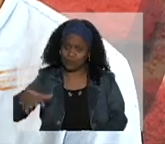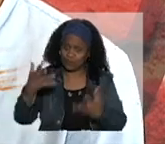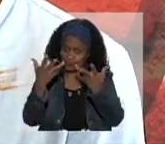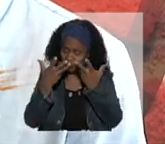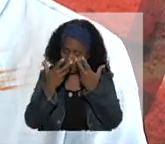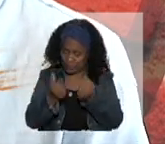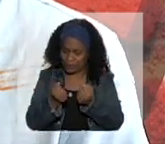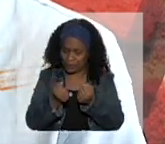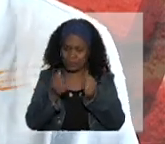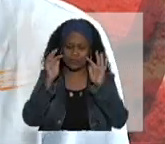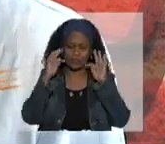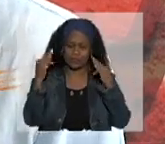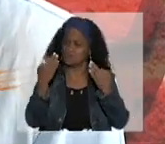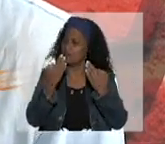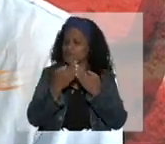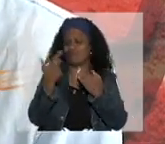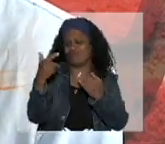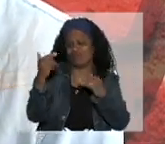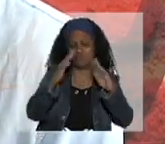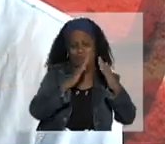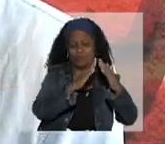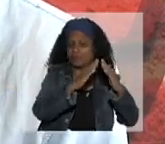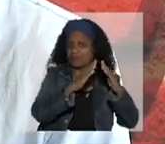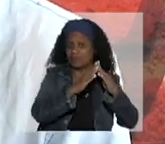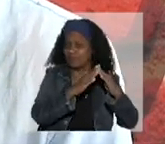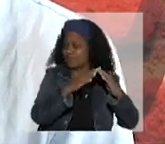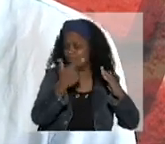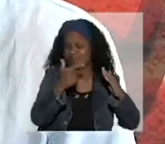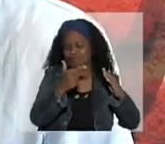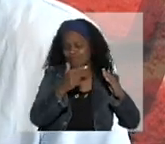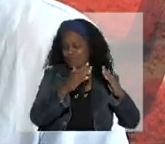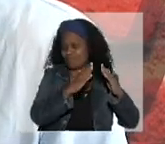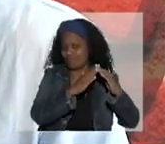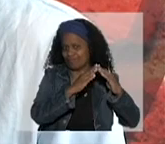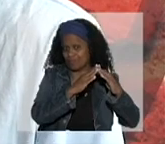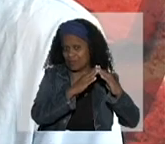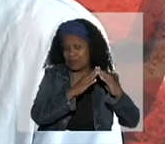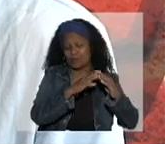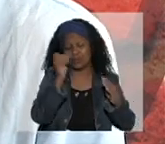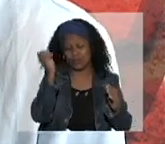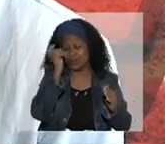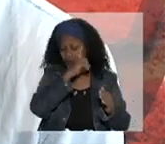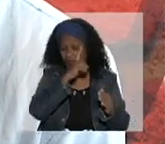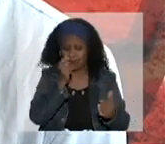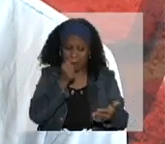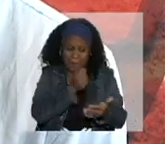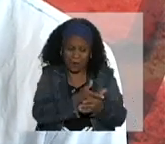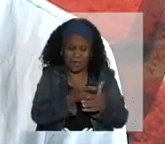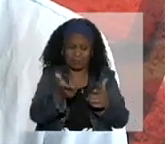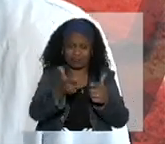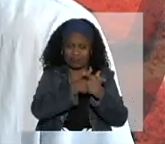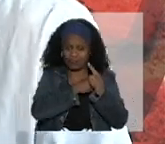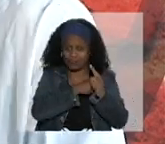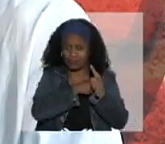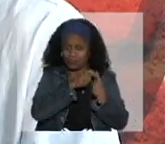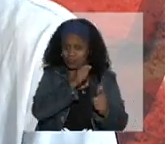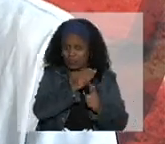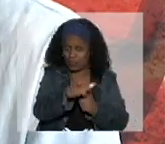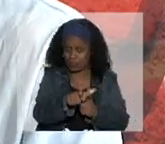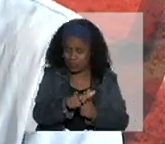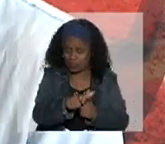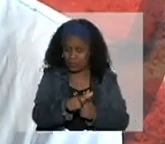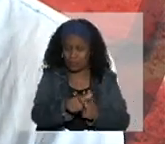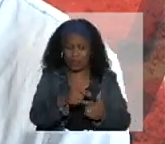com os programas, né? A minha família não tinha moradia, então a gente era sempre uma dificuldade pagar um aluguel, né? Você tem